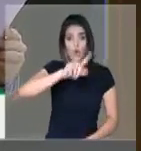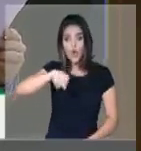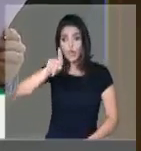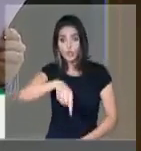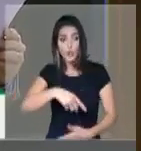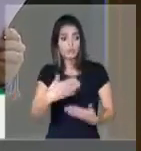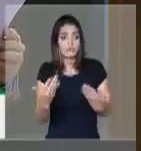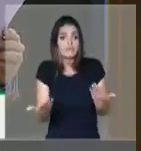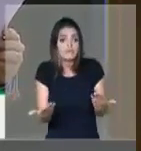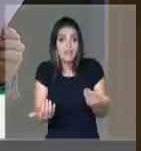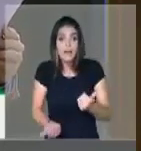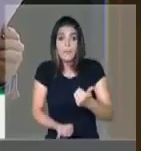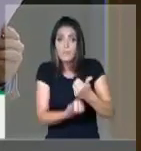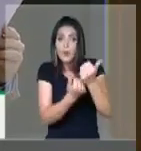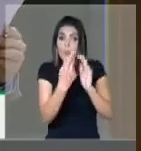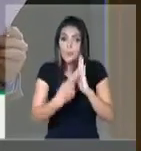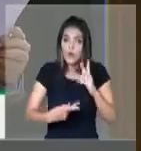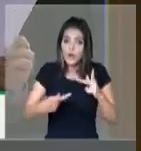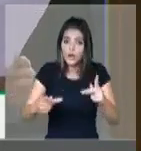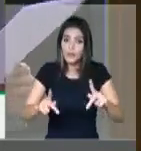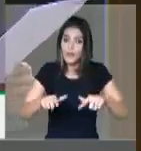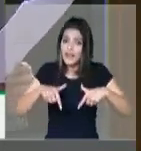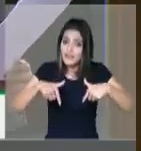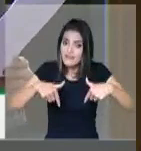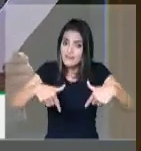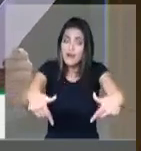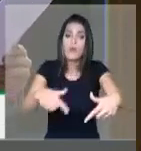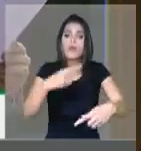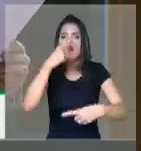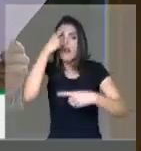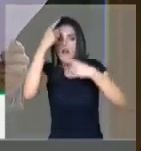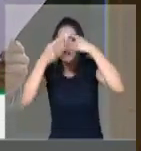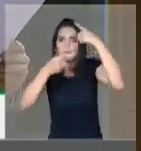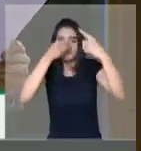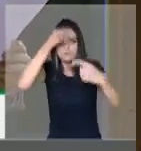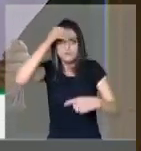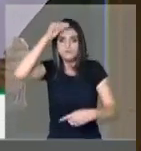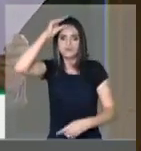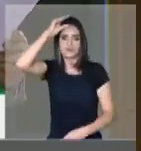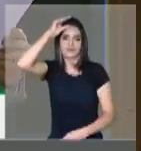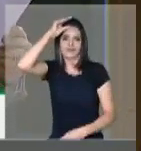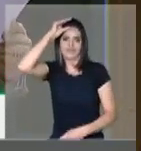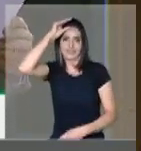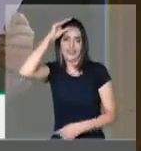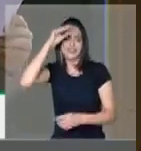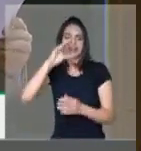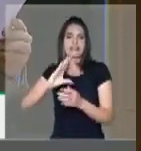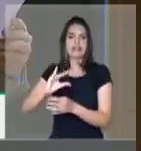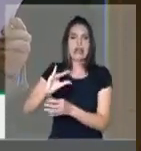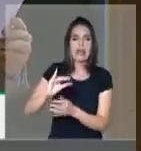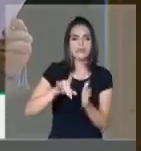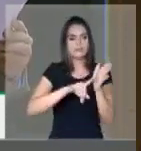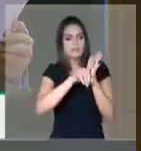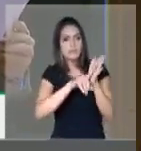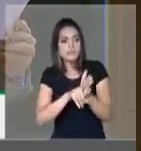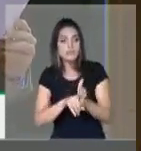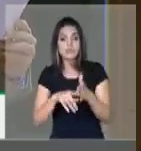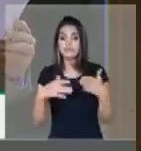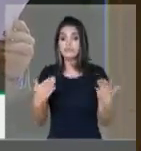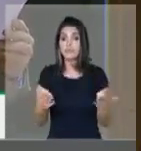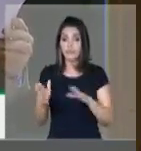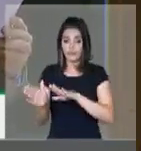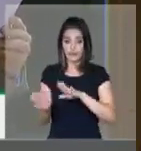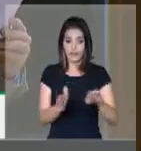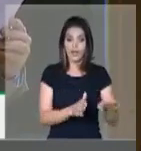estudos e apoio a programas e ações de produção do conhecimento. O programa Futurice, entre